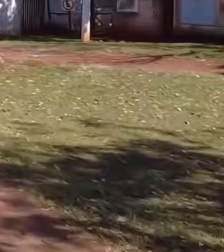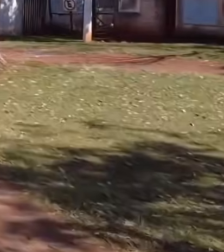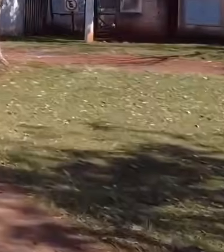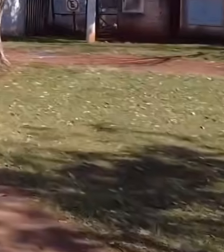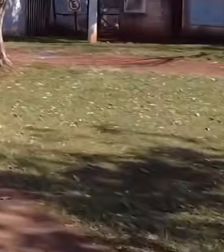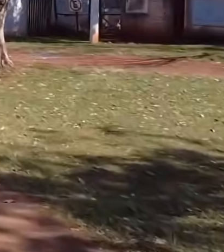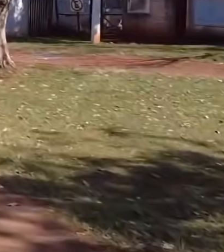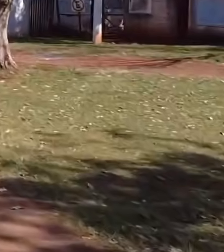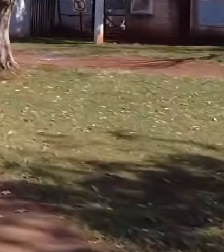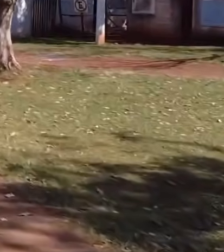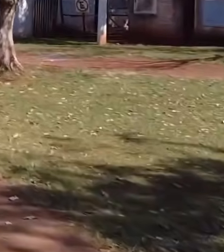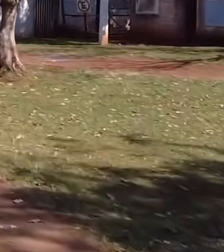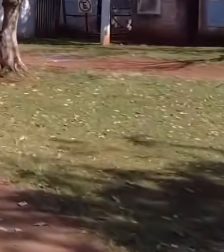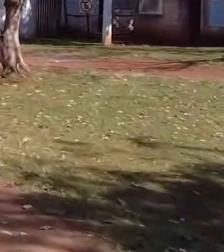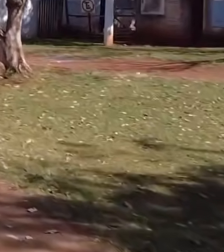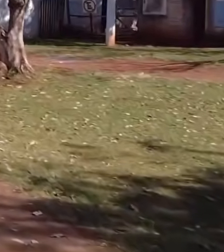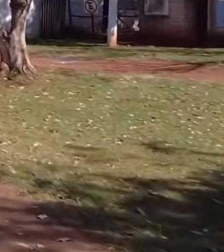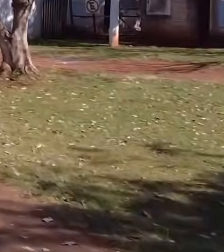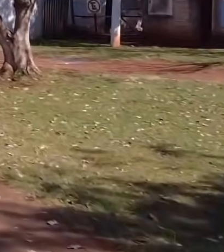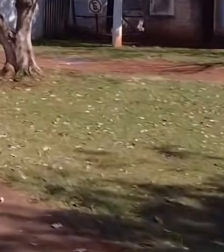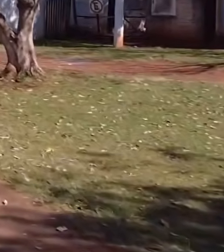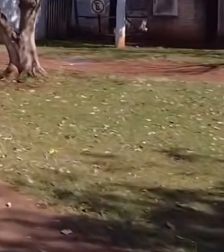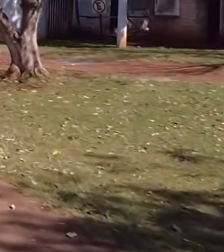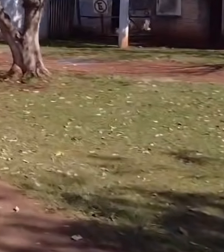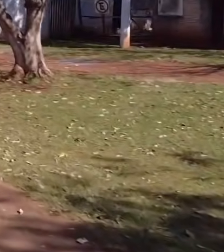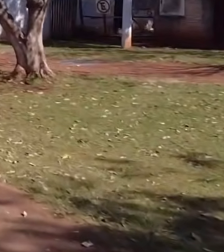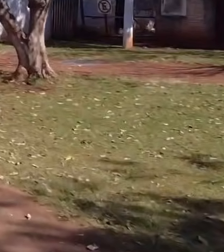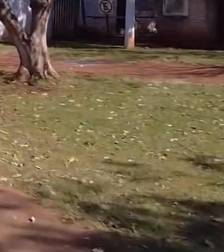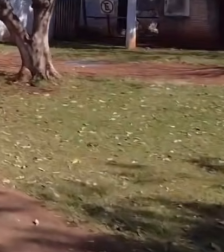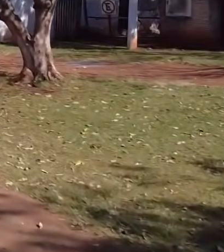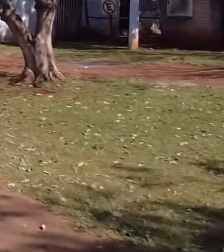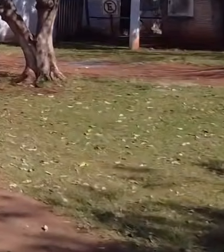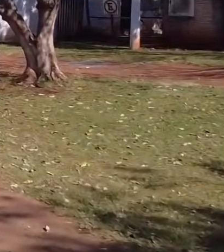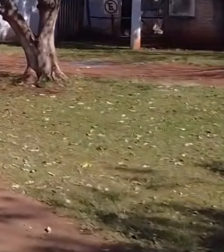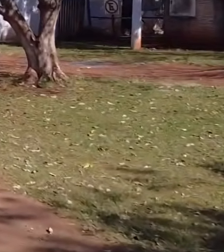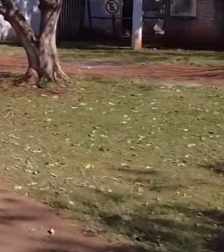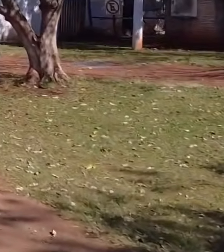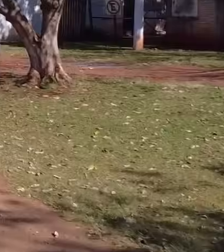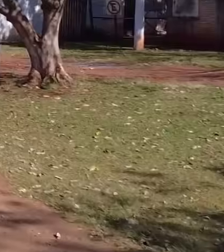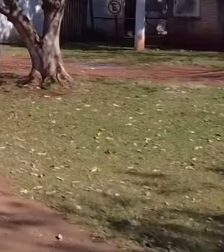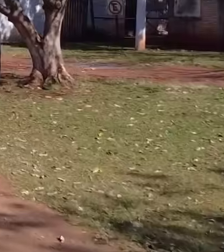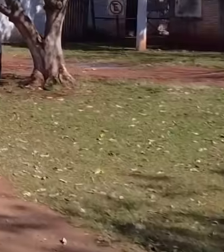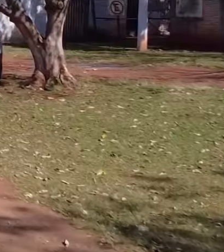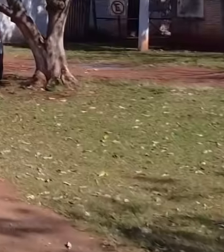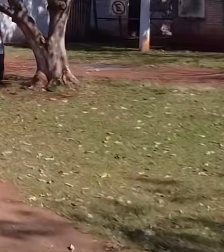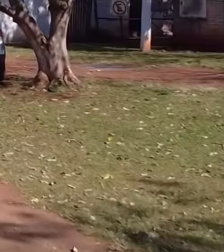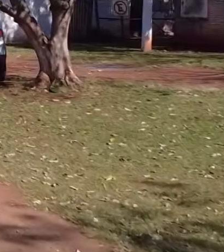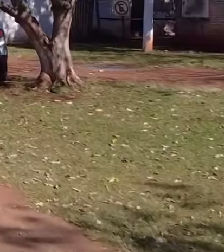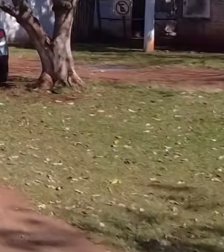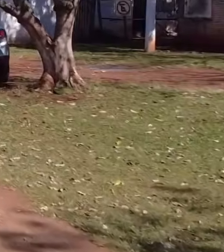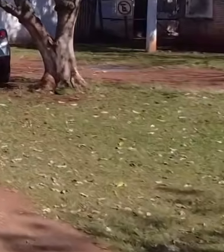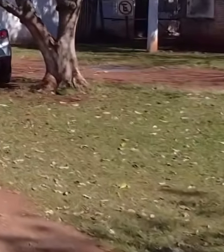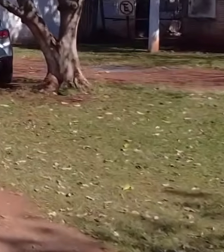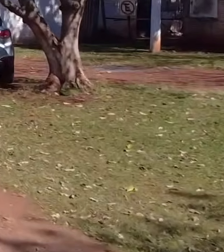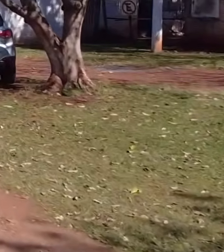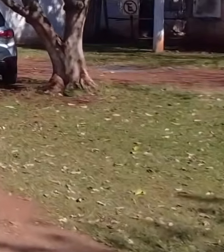história que esse caboclo contou.